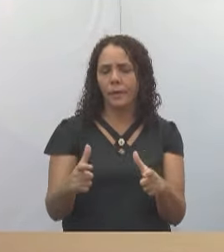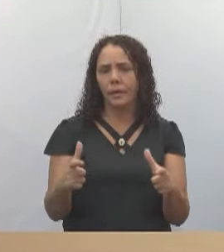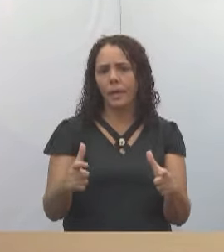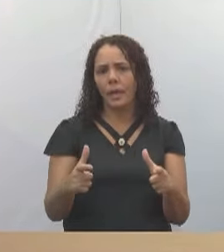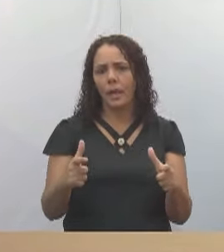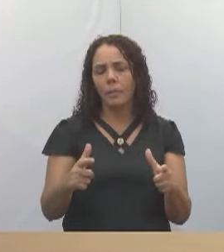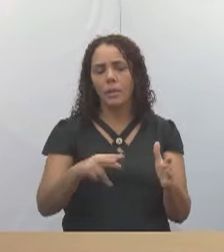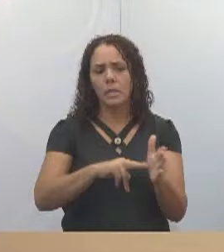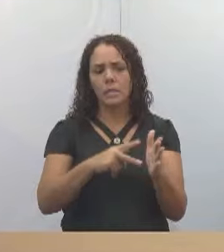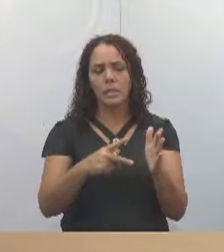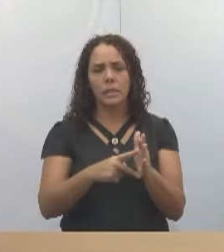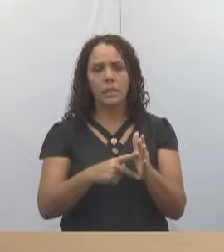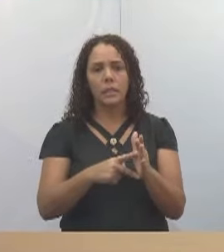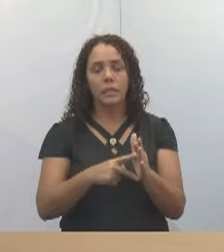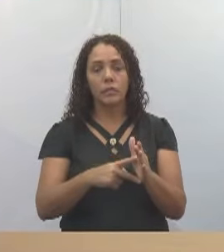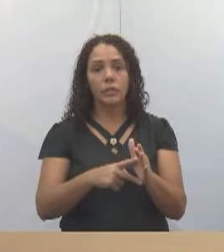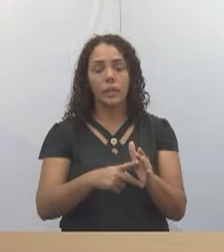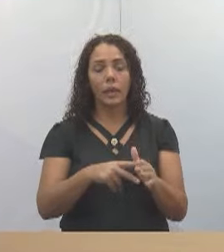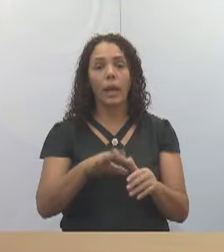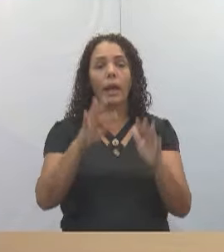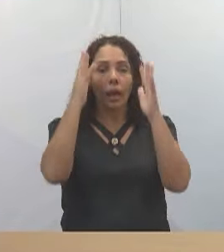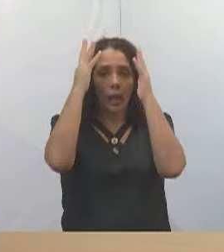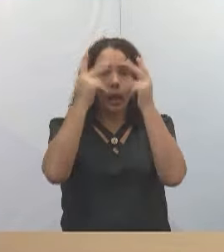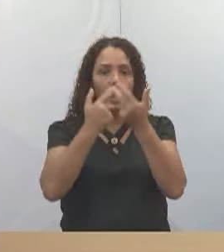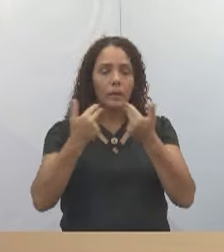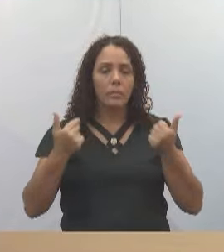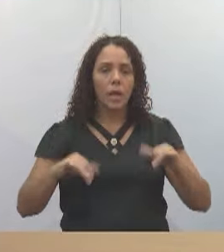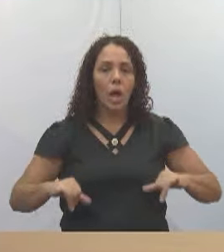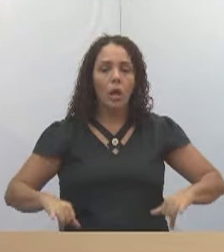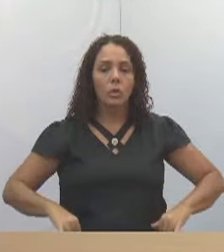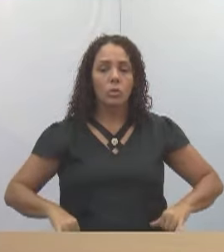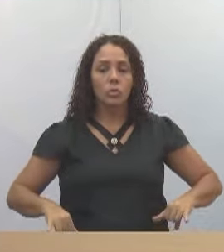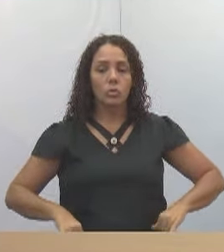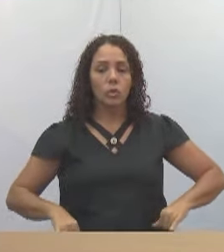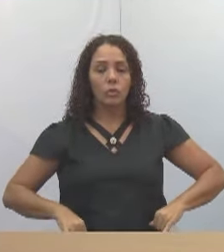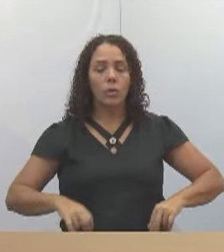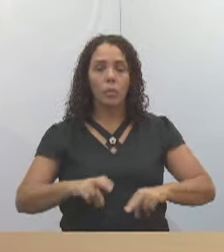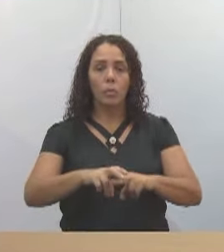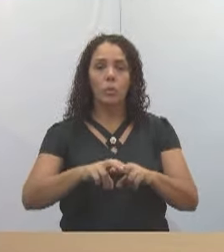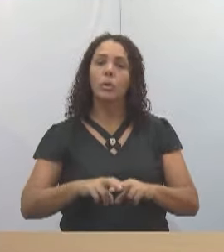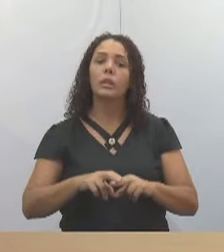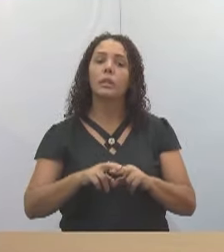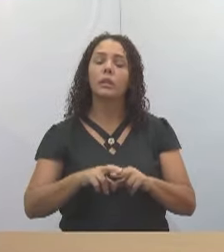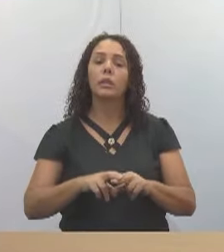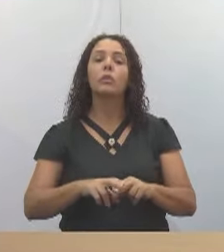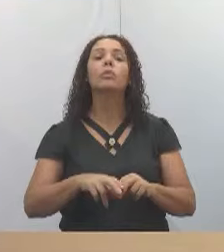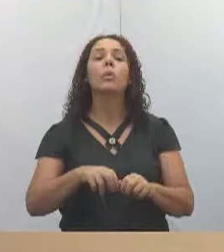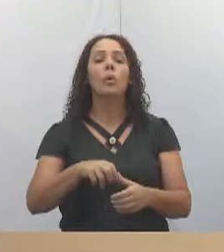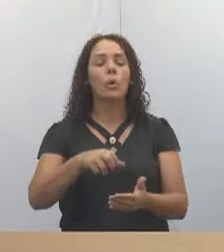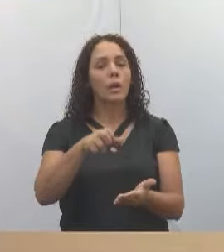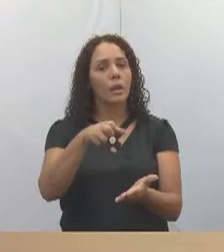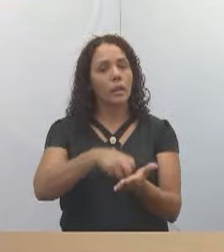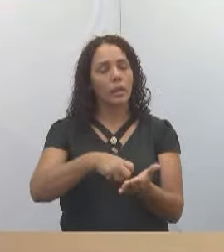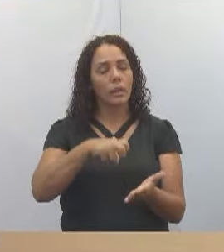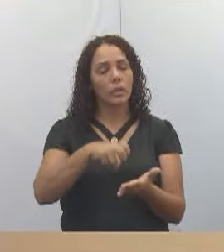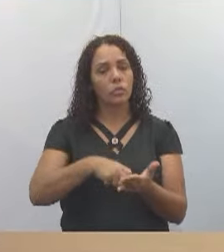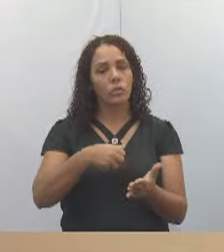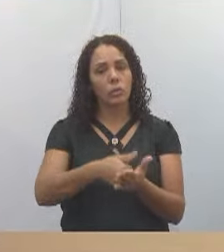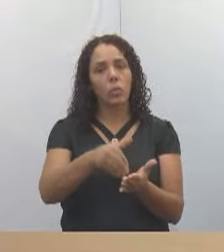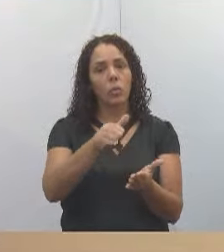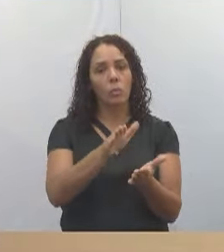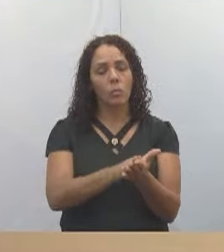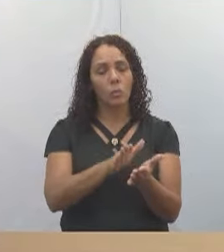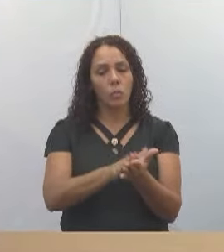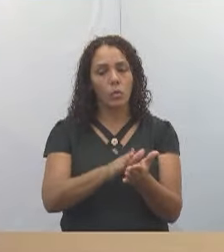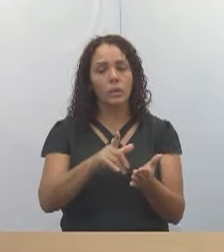de animais. Portanto, trata-se de matéria de direito penal da competência da União. Neste sentido, o